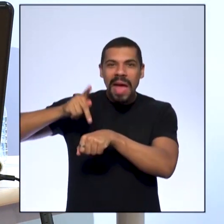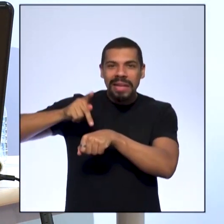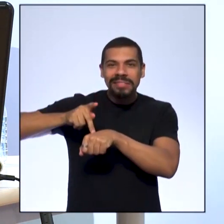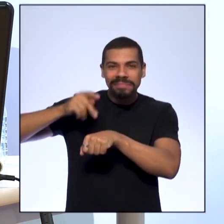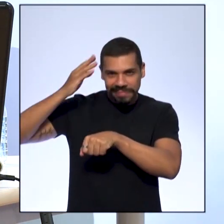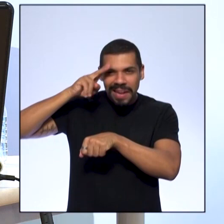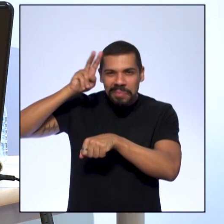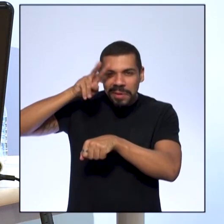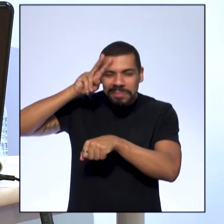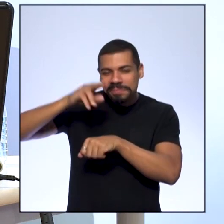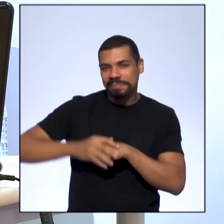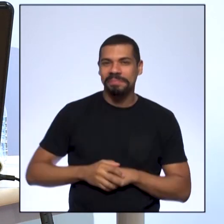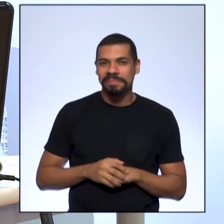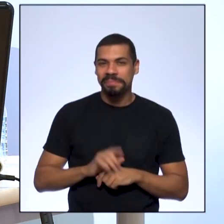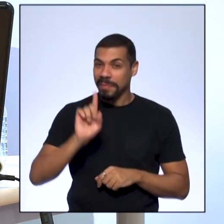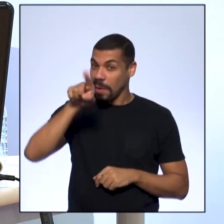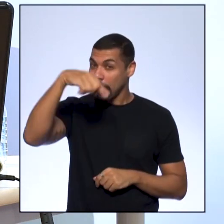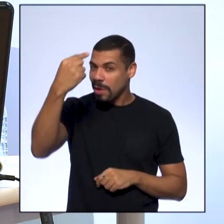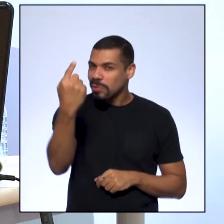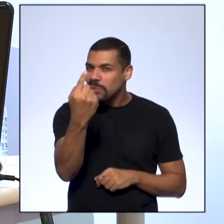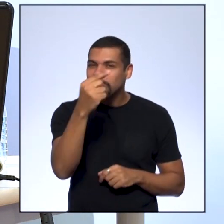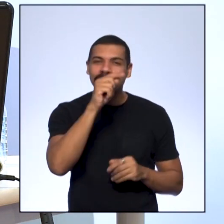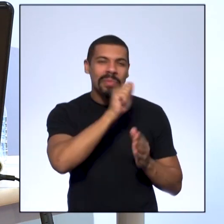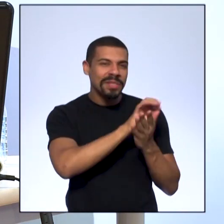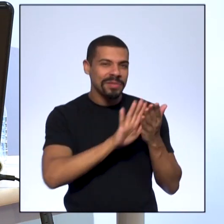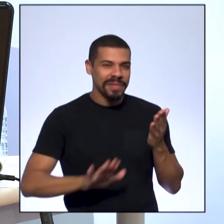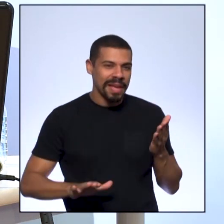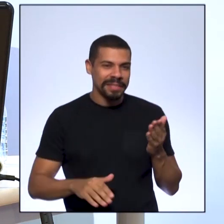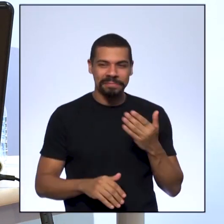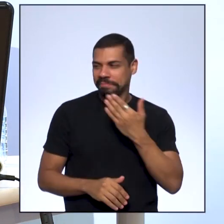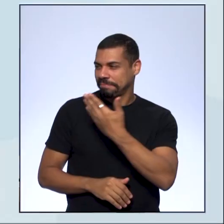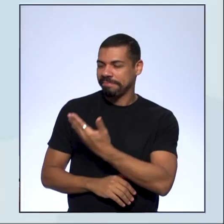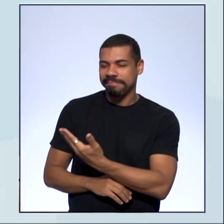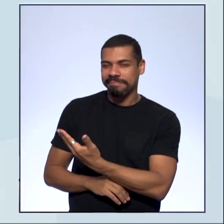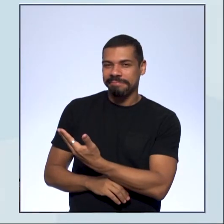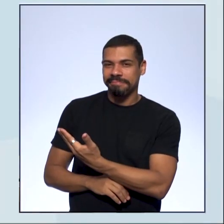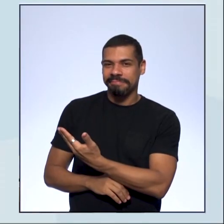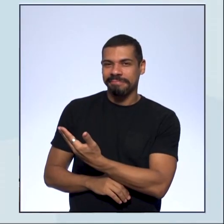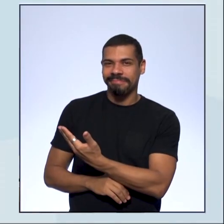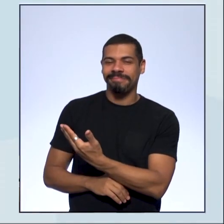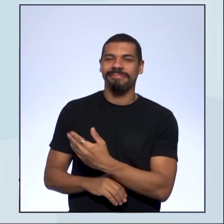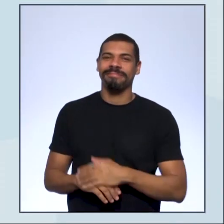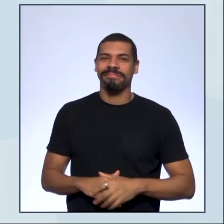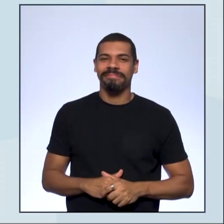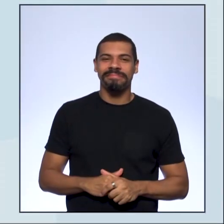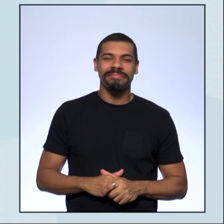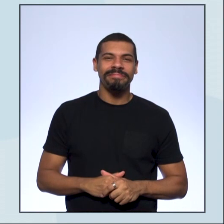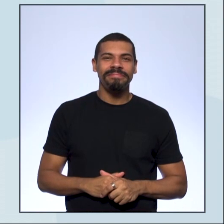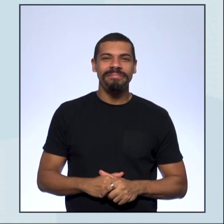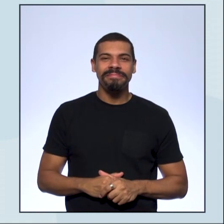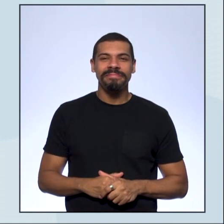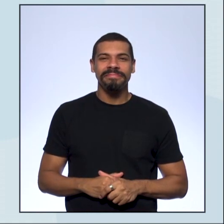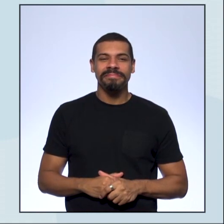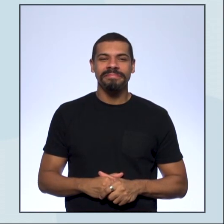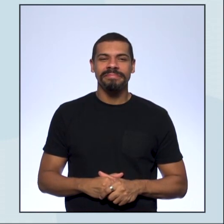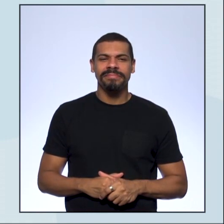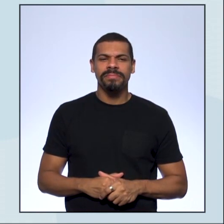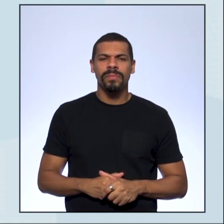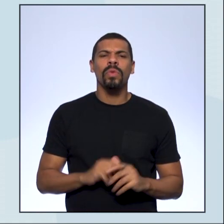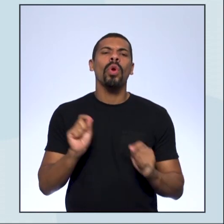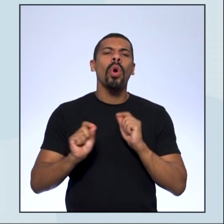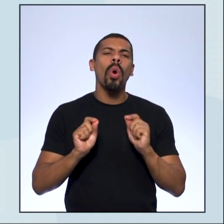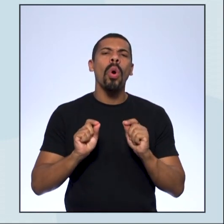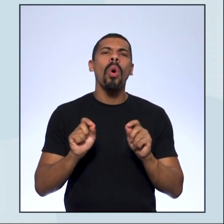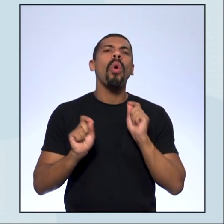mais um exercício, vai aparecer na tela para vocês. Então, vamos lá. Sobre a função dos sacerdotes no Egito